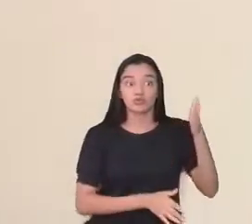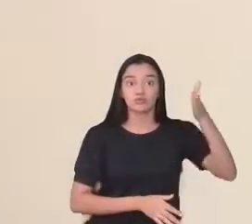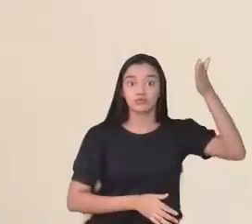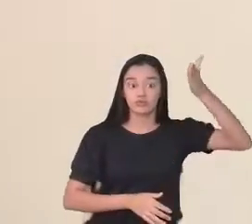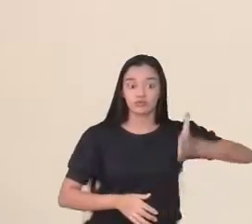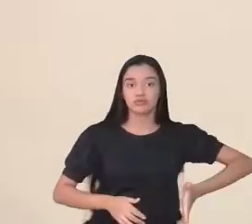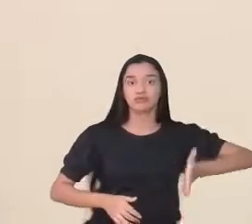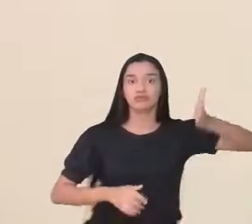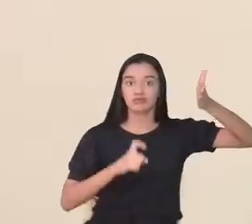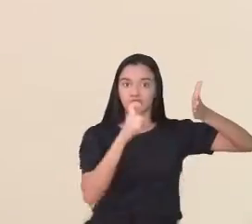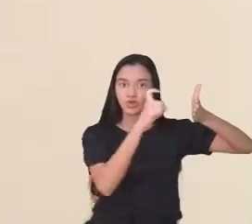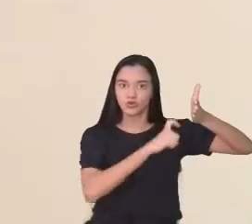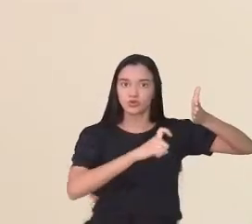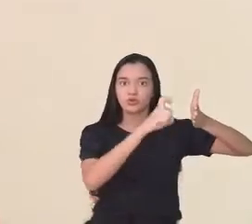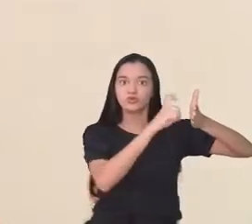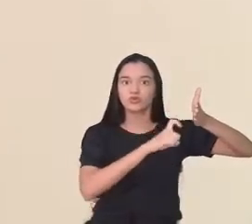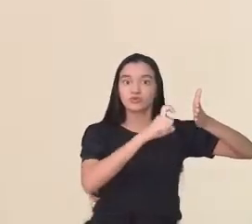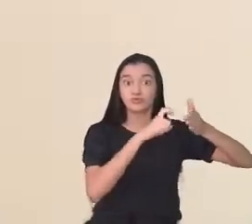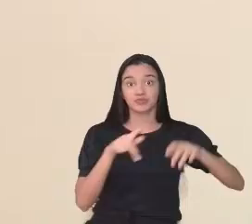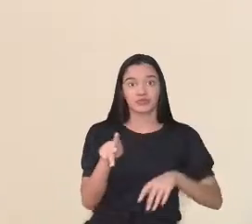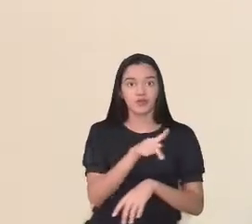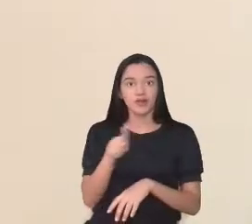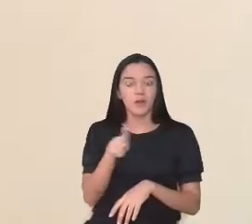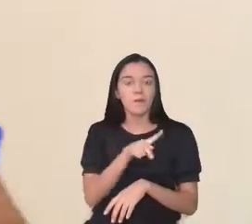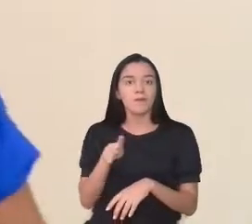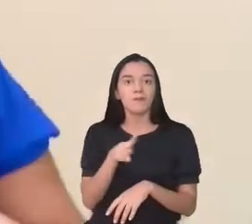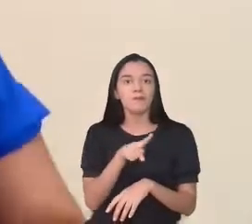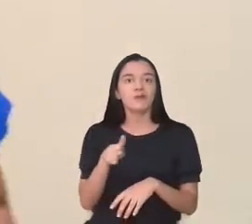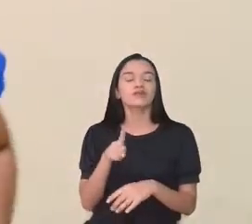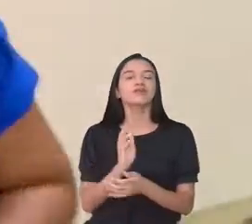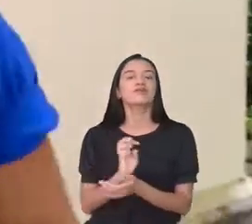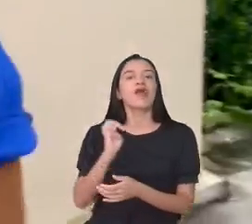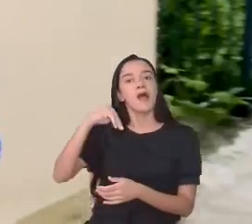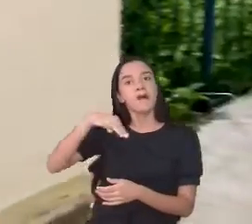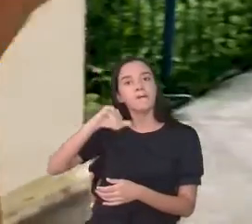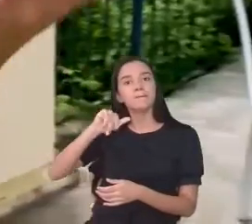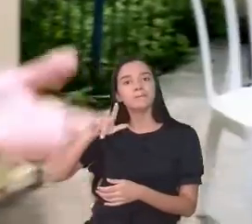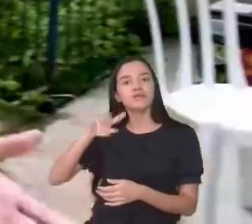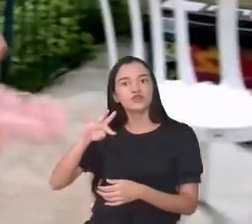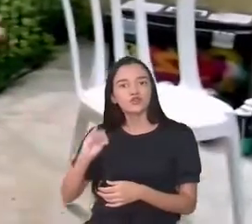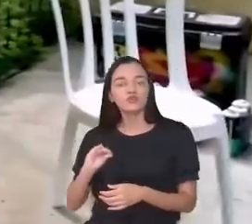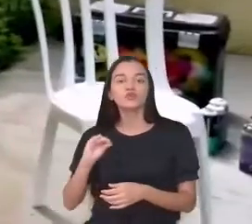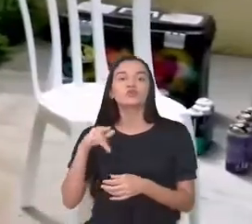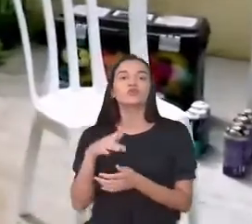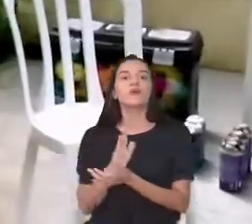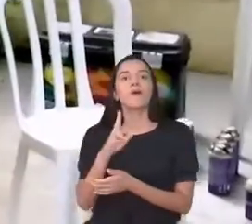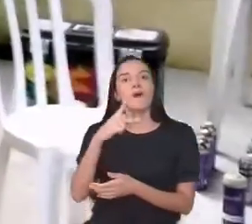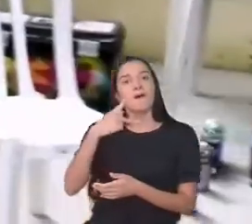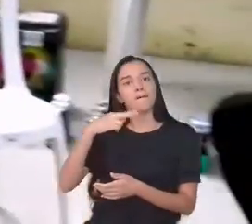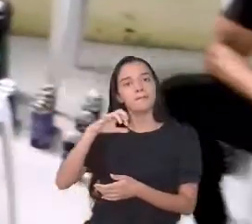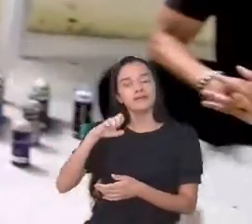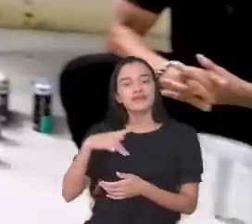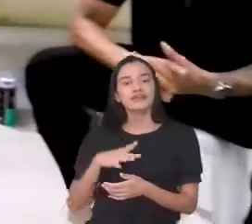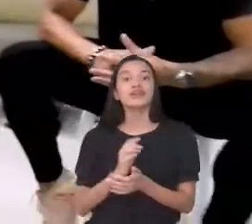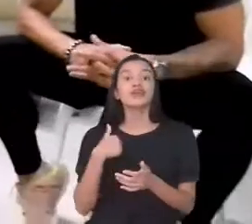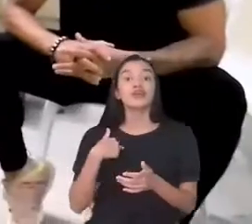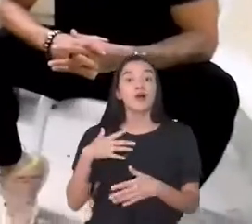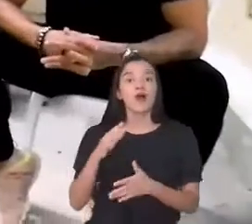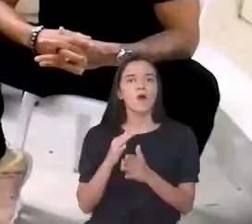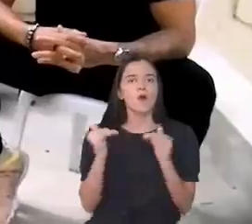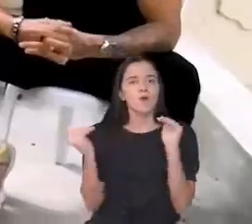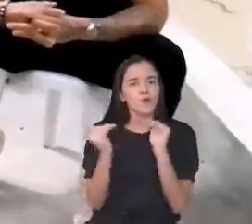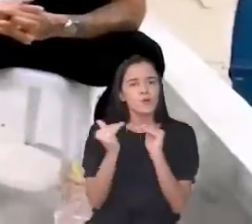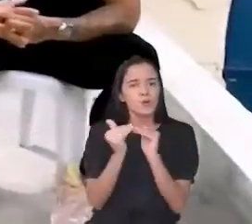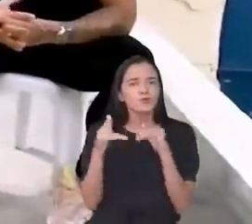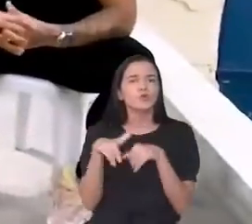de Tempo Integral Professor Nilo Pereira. E gentilmente concordou em